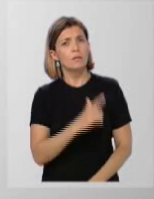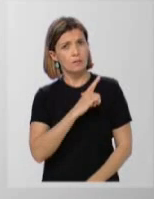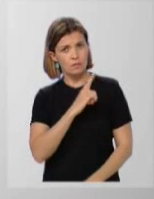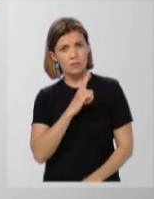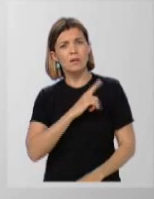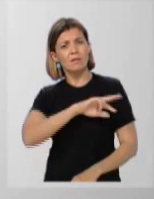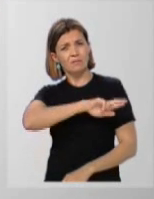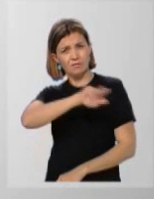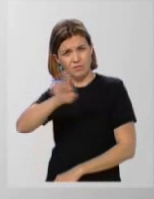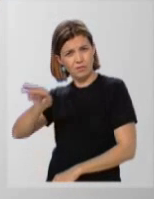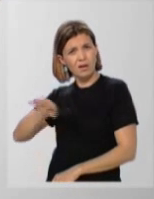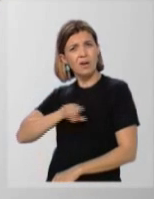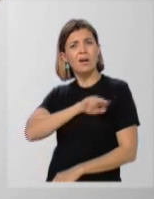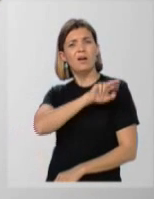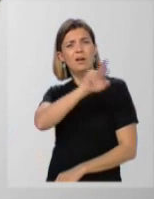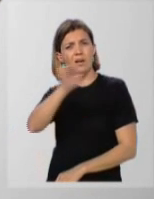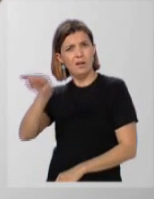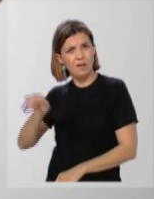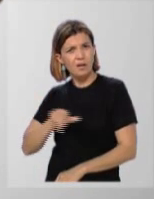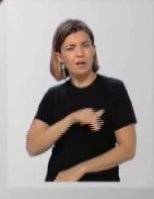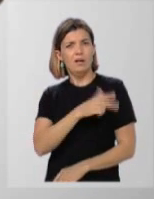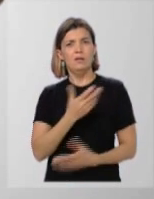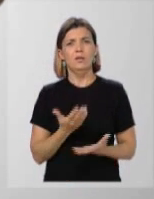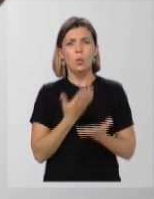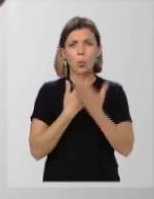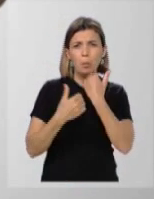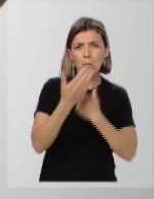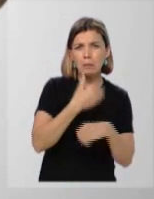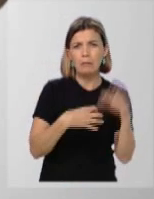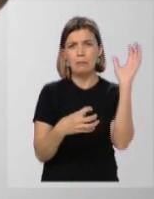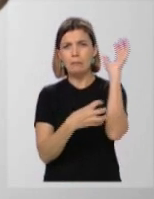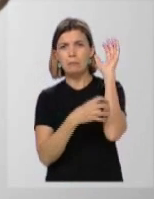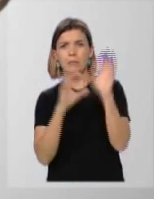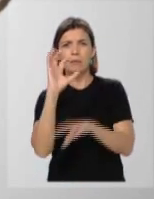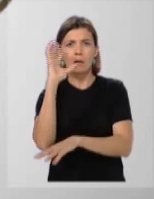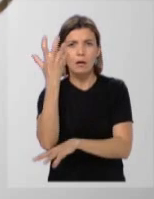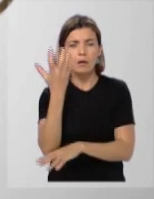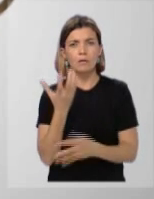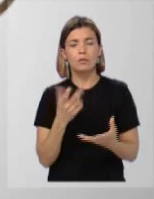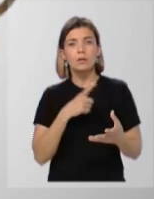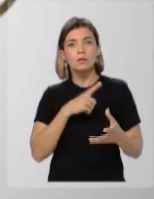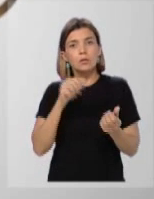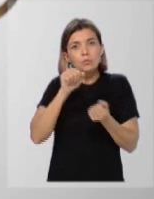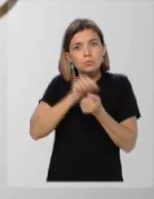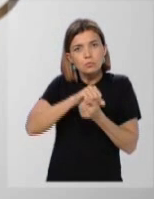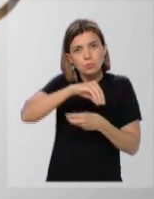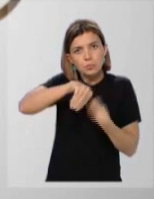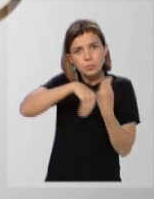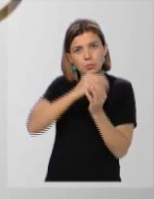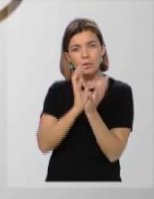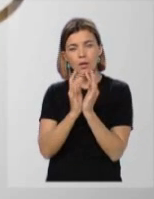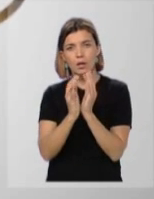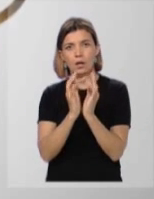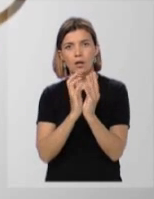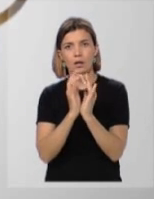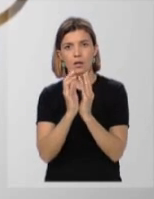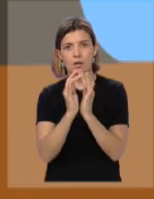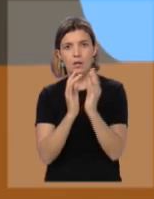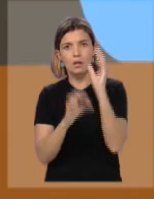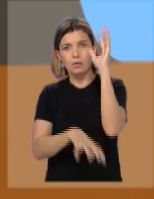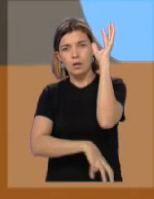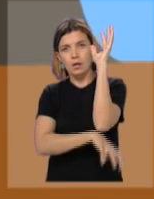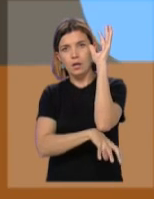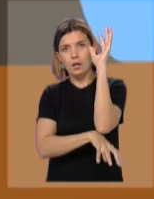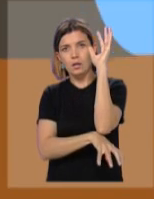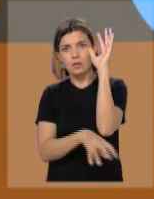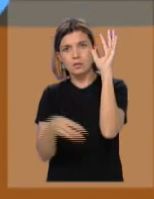Mas existem ainda vários outros tipos. Aqueles que se juntam a algas, formando os líquens, os